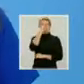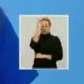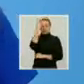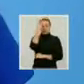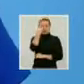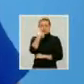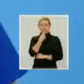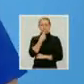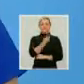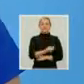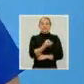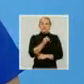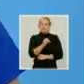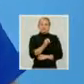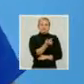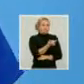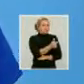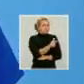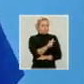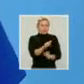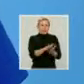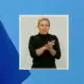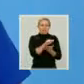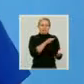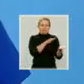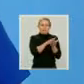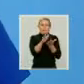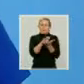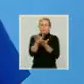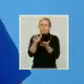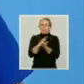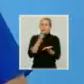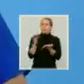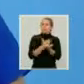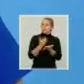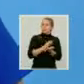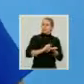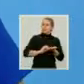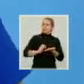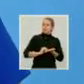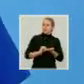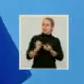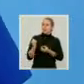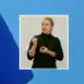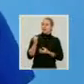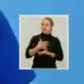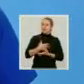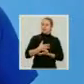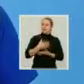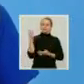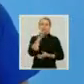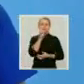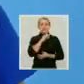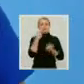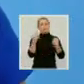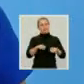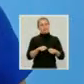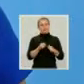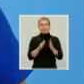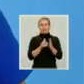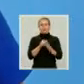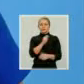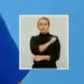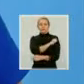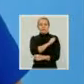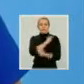CAPES não forem habilitados para produzir os livros em braile na quantidade e rapidez necessárias, os alunos